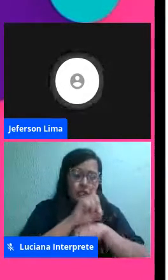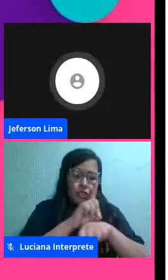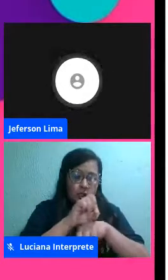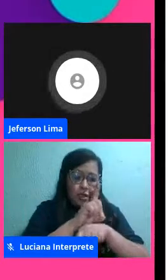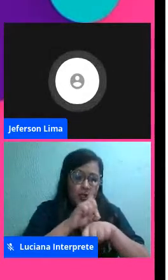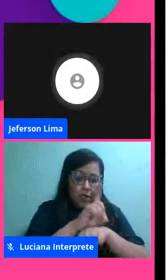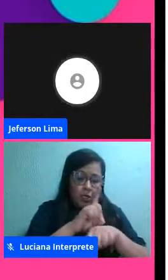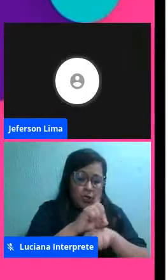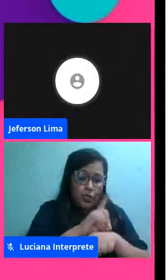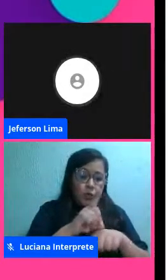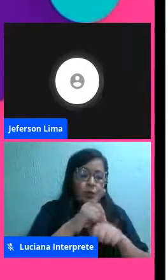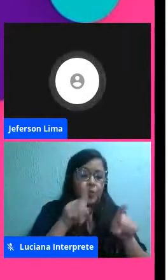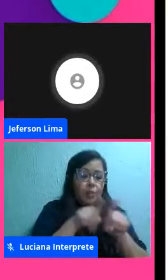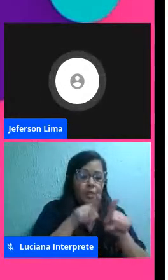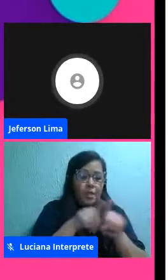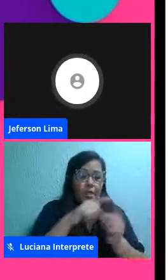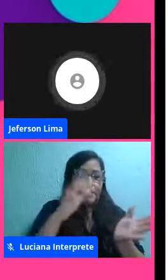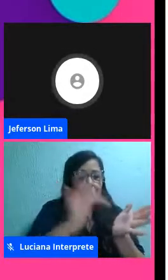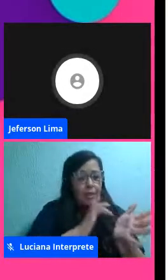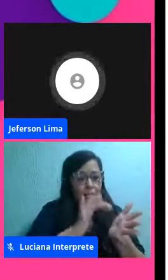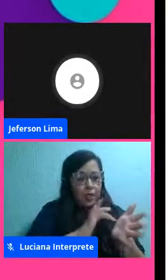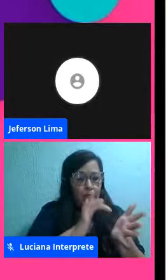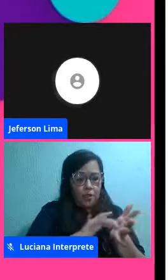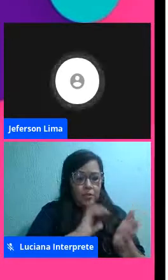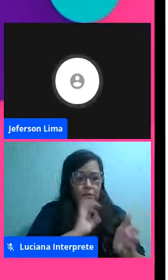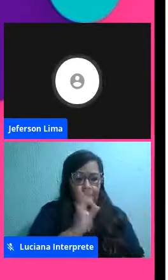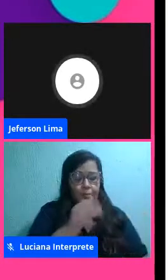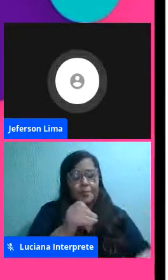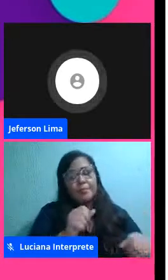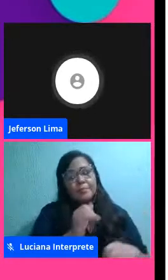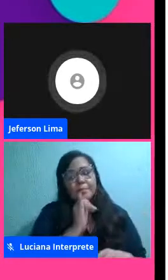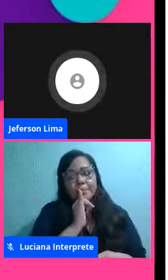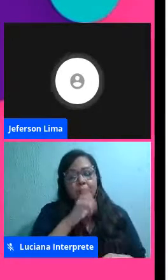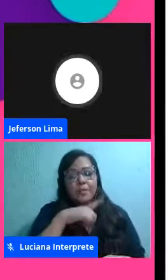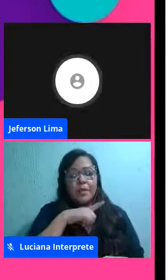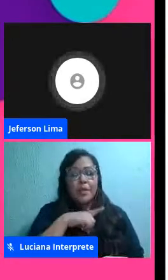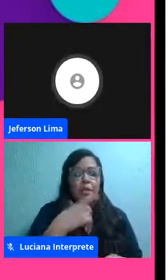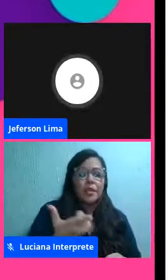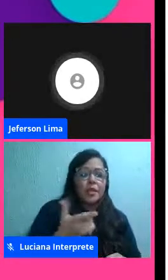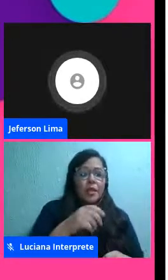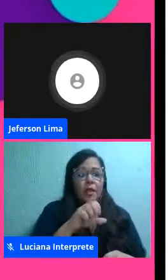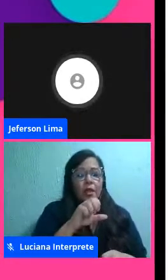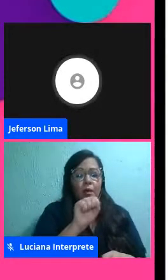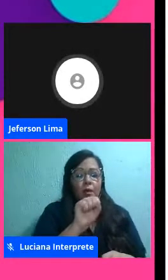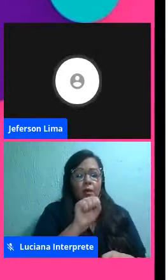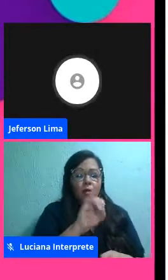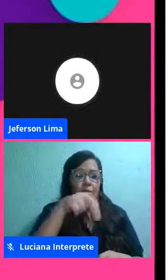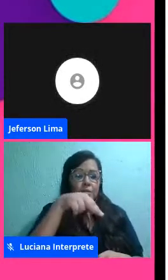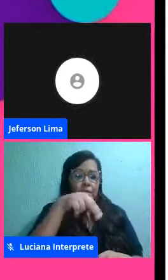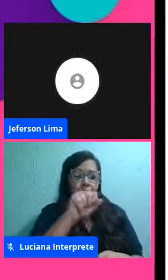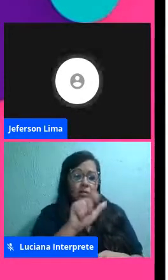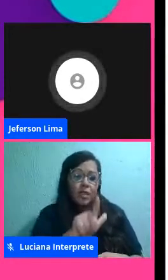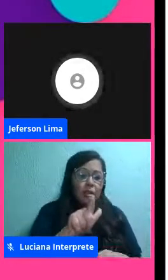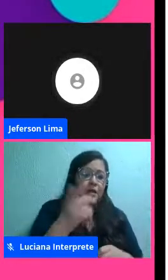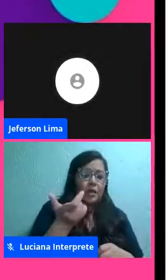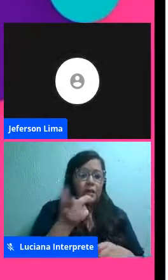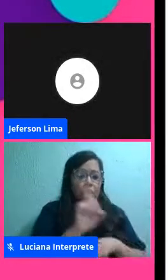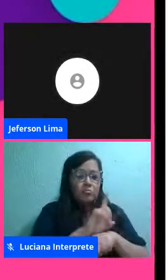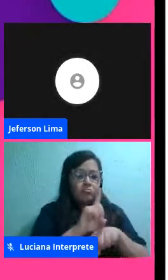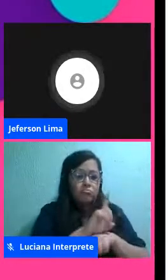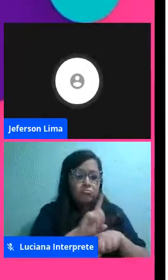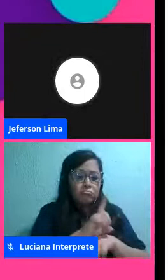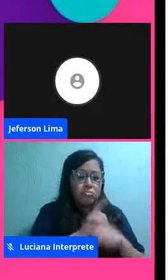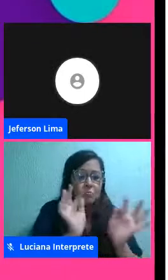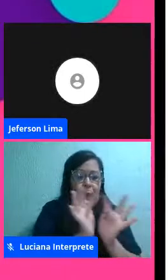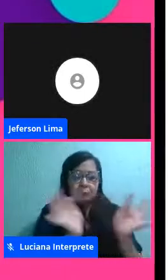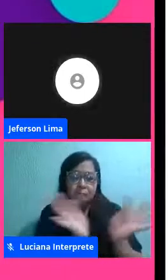sinal digital, né, e o que a gente vai falar aqui pra frente, é bom sempre ter essa ideia de que o sinal digital é aquele que é discreto, 0,1, né,